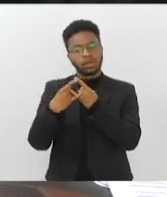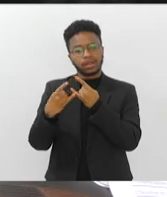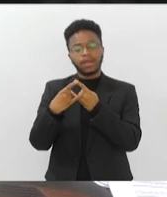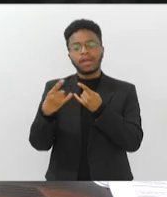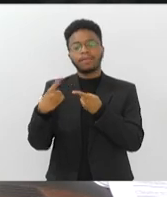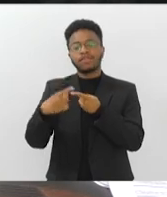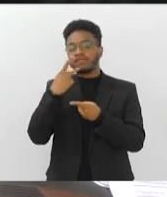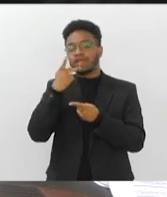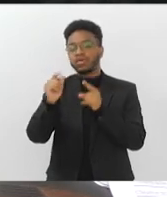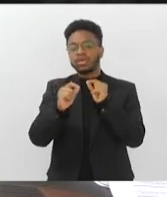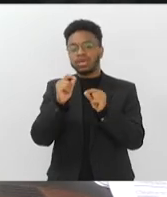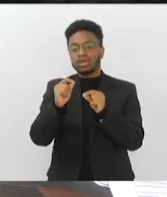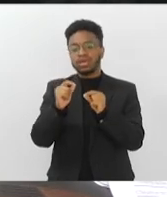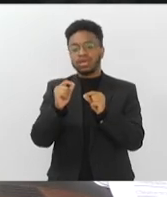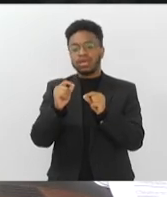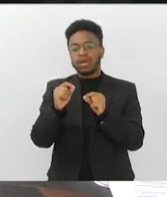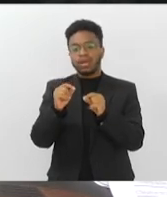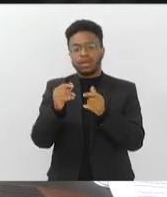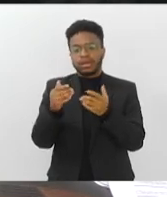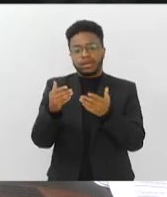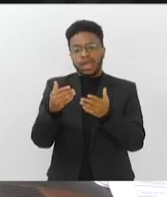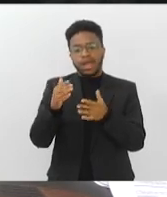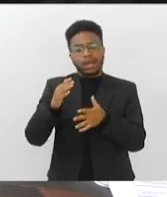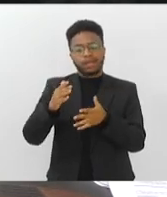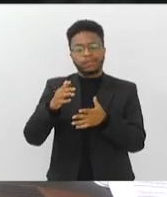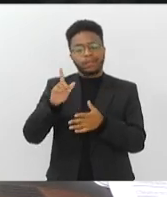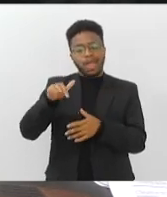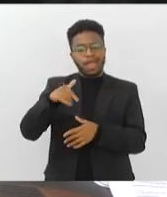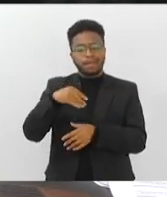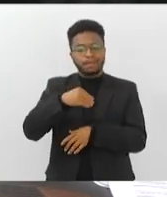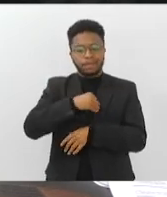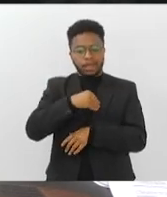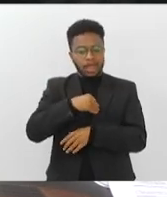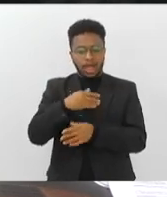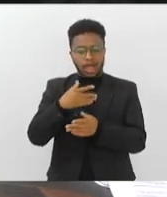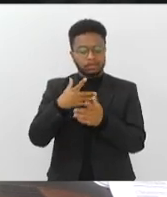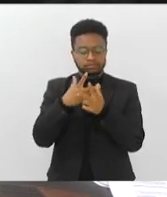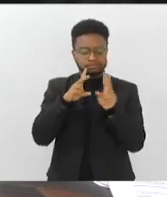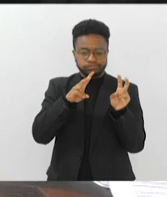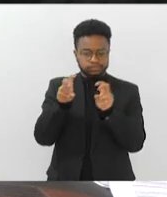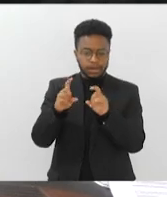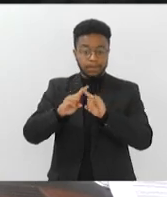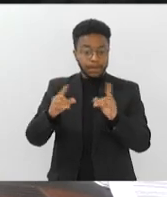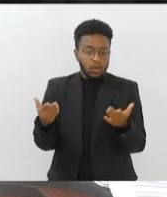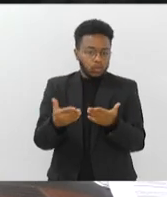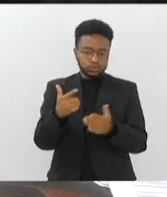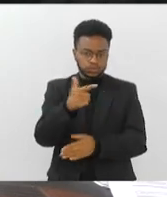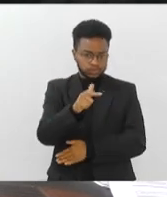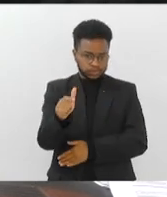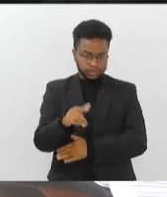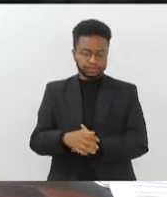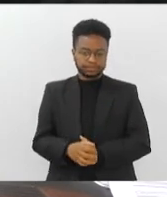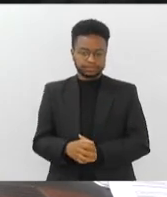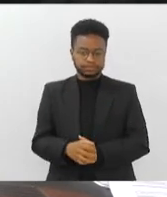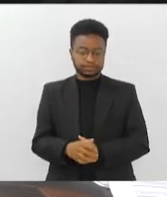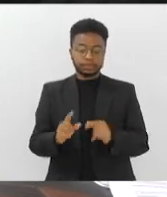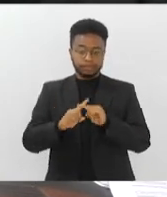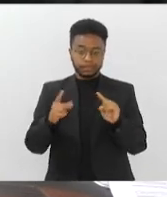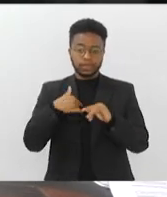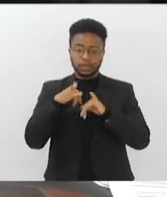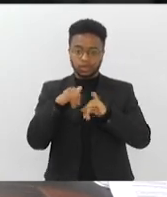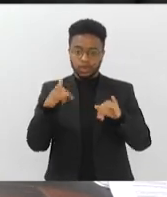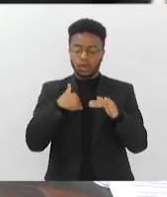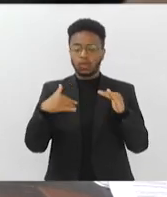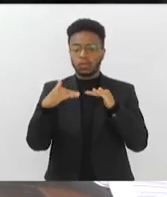levar à licenciosidade, né? Mas hoje não há essa questão. Mas eu queria dizer que eu concordo